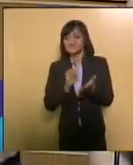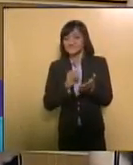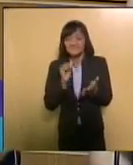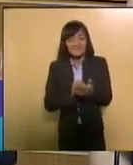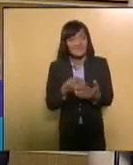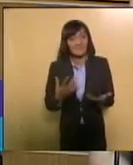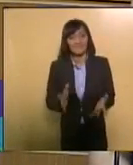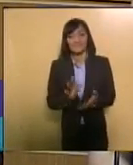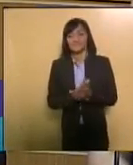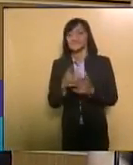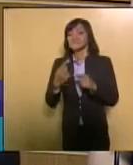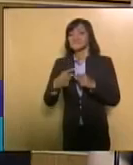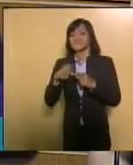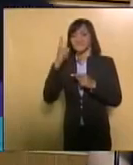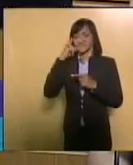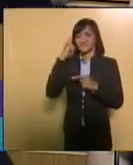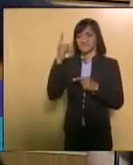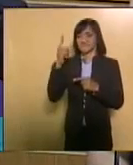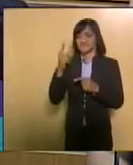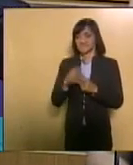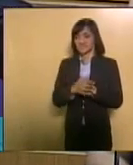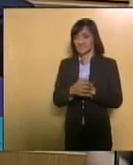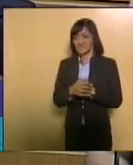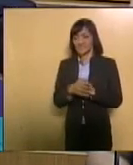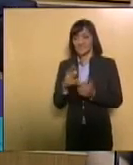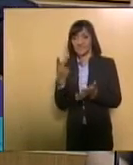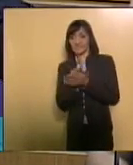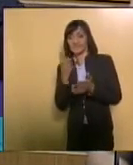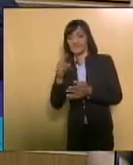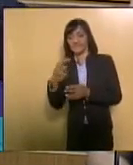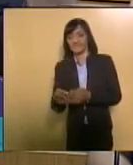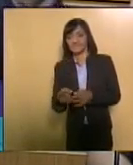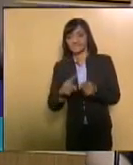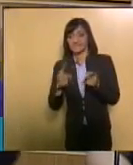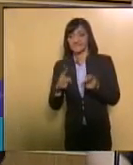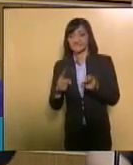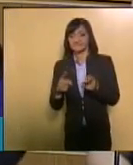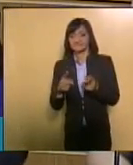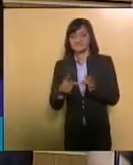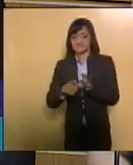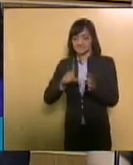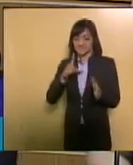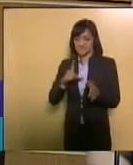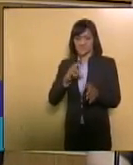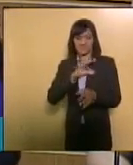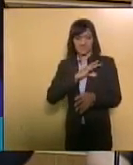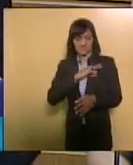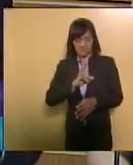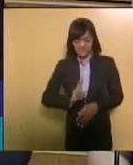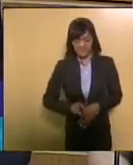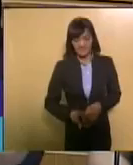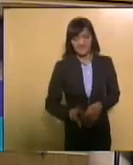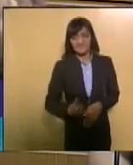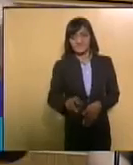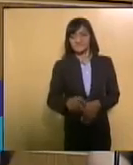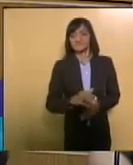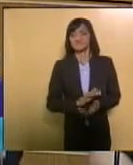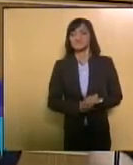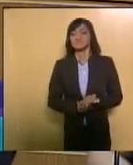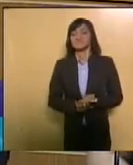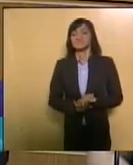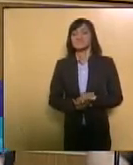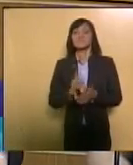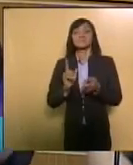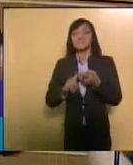dava resultado porque pensava só depois que a coisa acontecia quando você pensar um modelo de polícia efetivo quando você pensar repressão